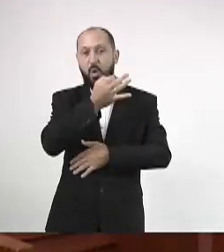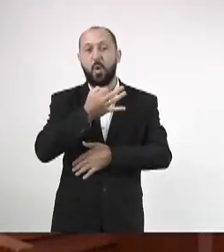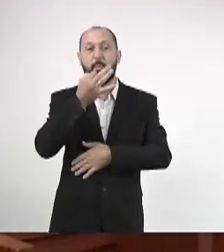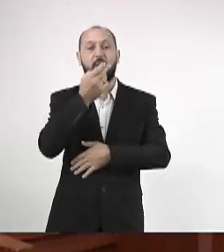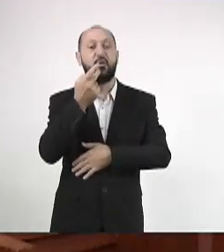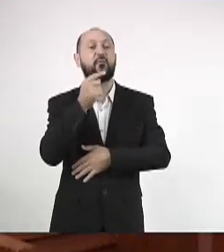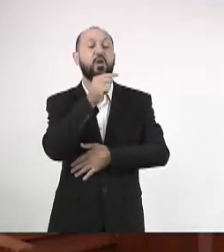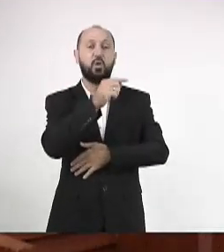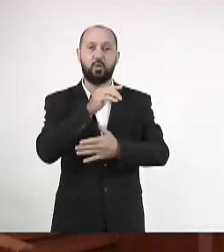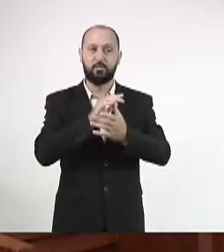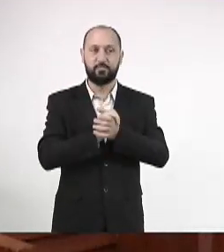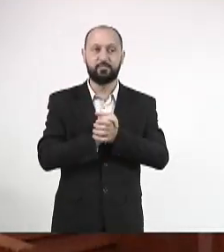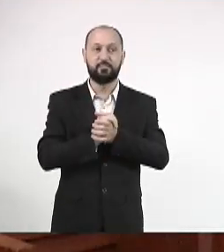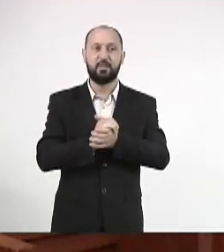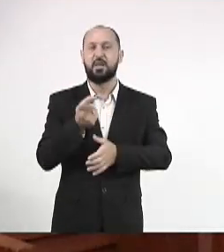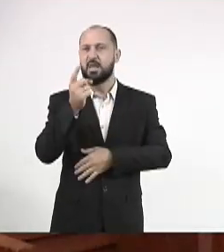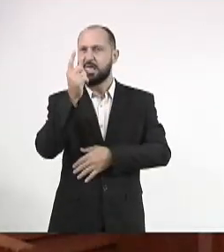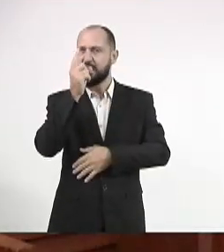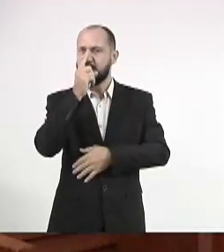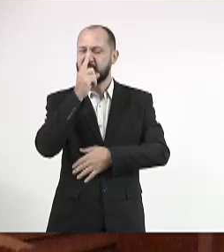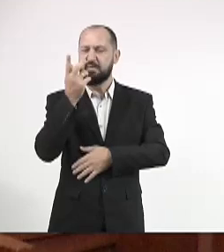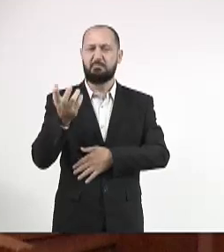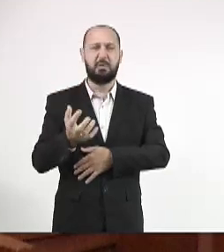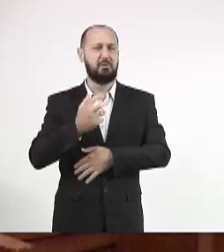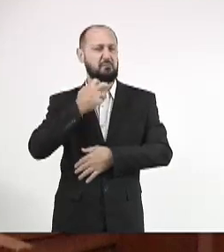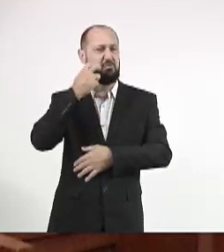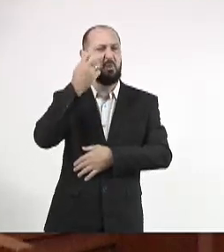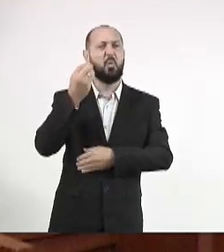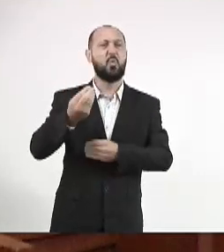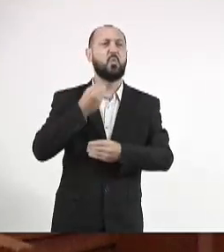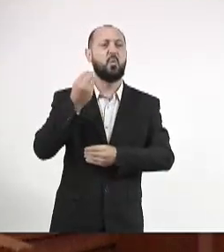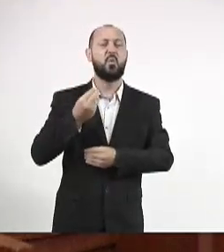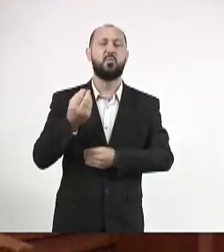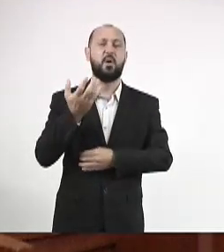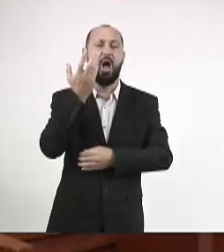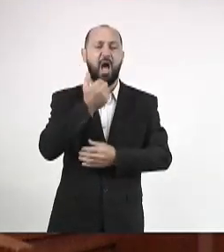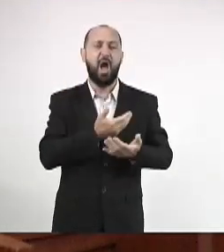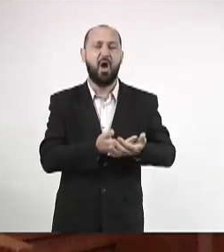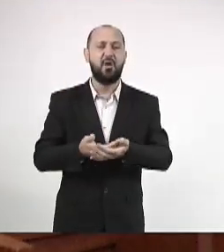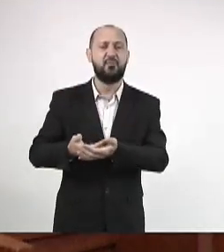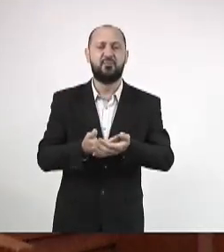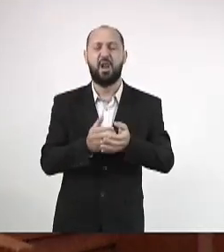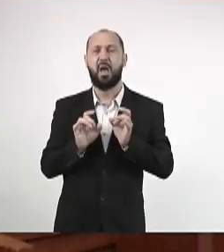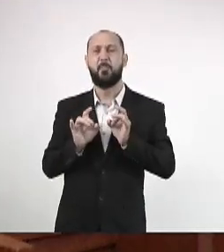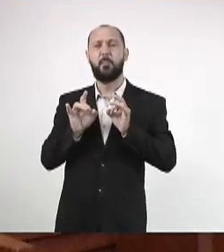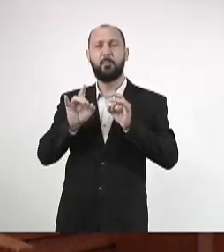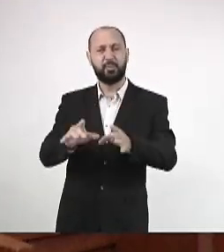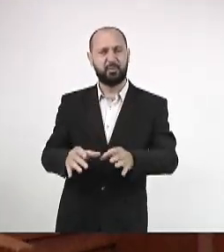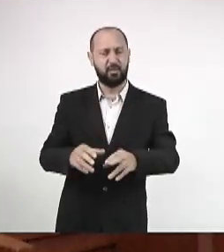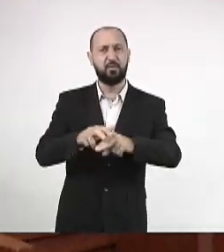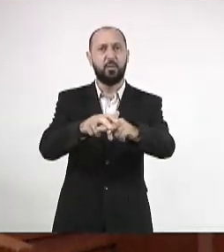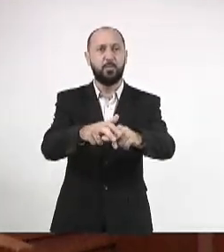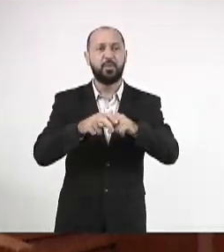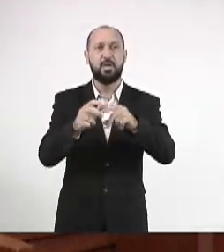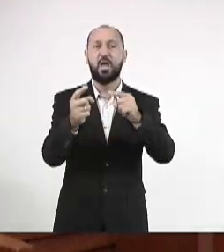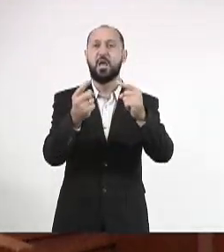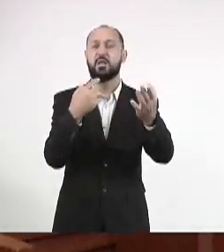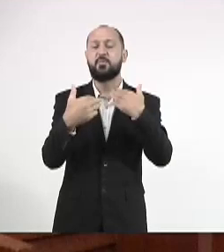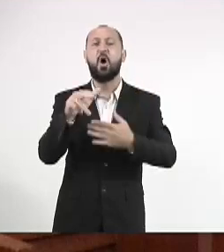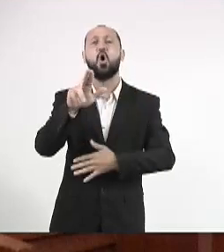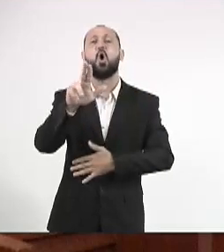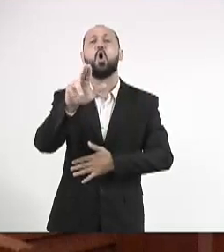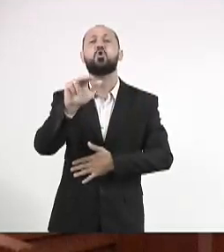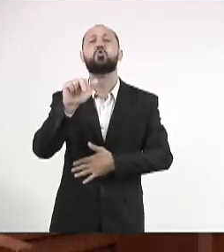pública disse dela? Que mãe desnaturada, como pode abandonar um filho? Portanto, esse debate